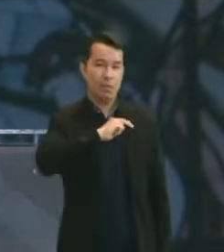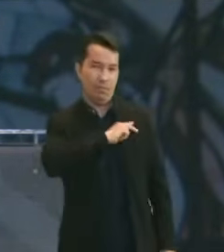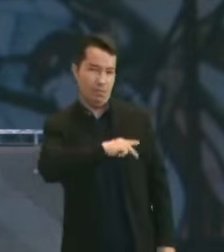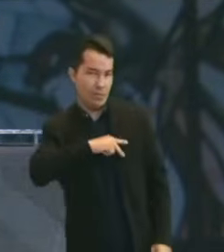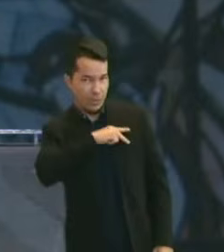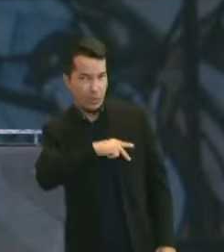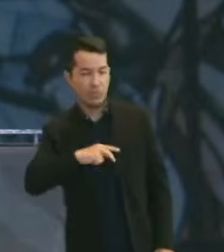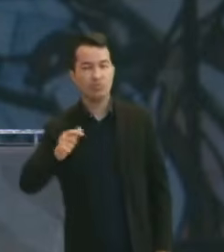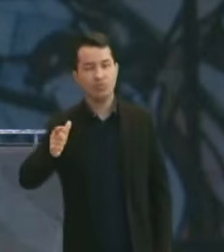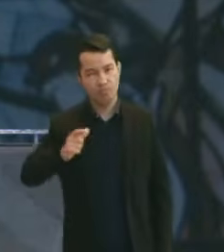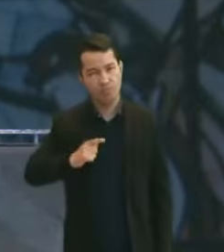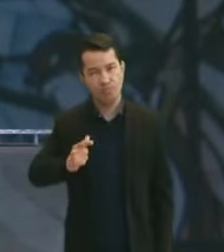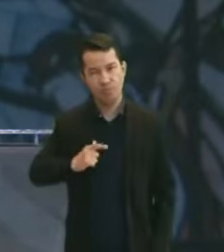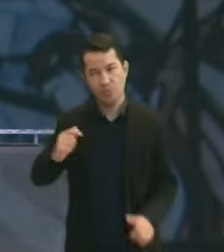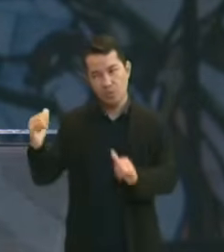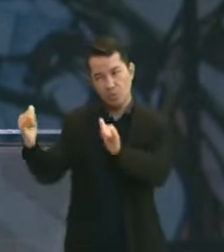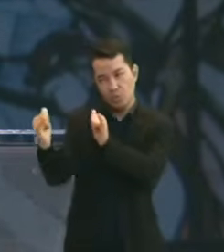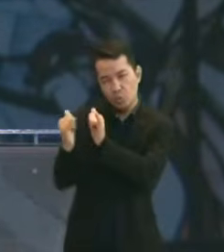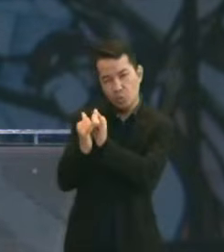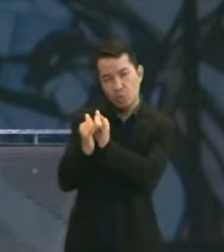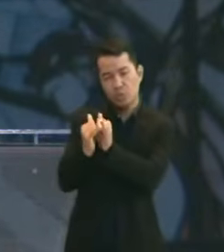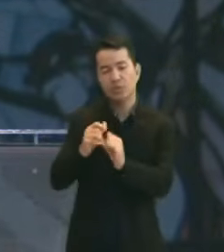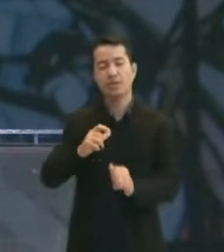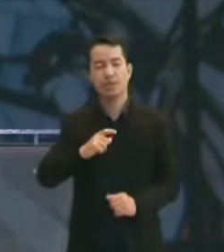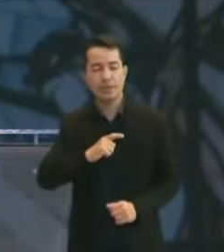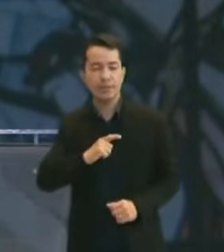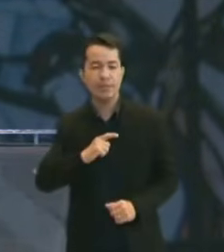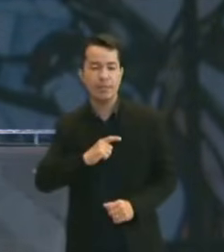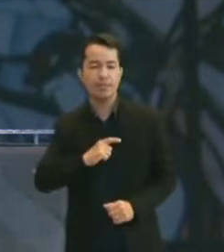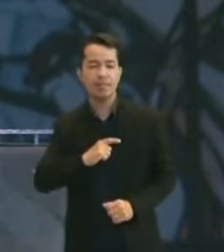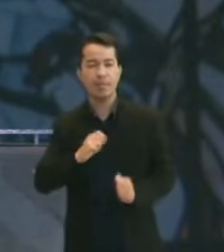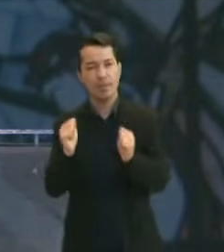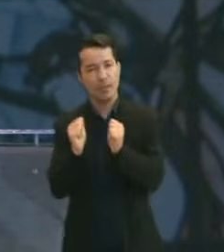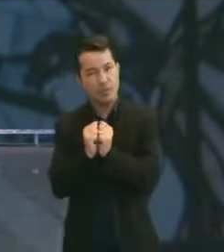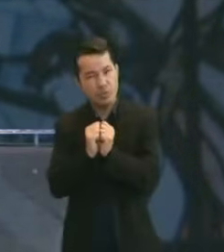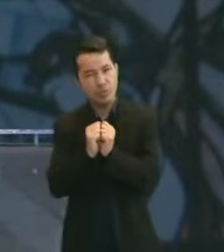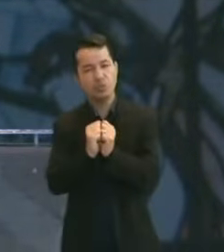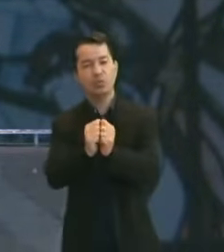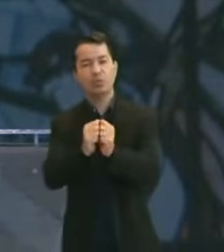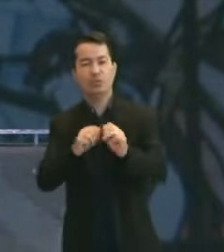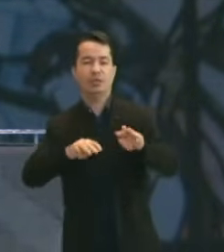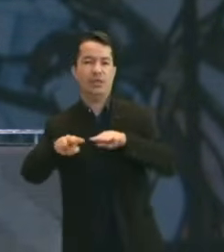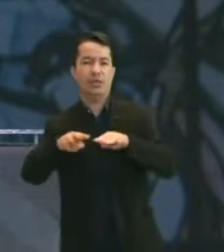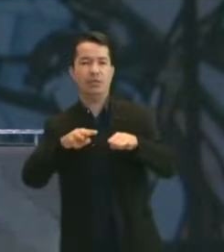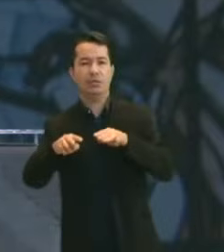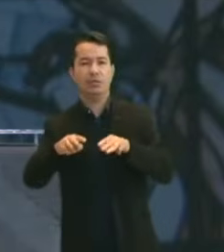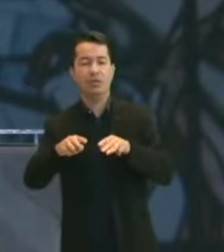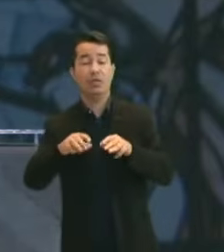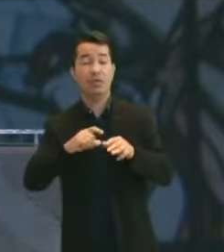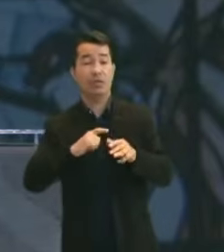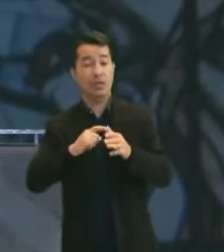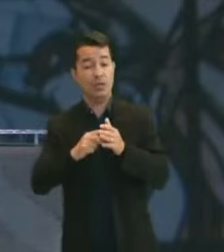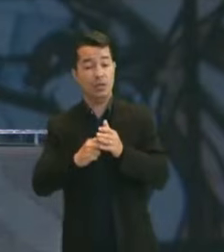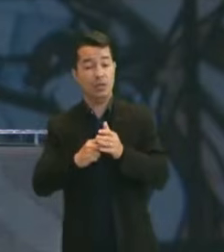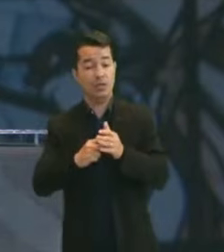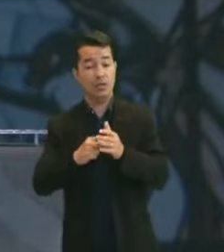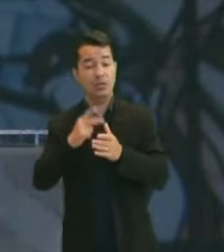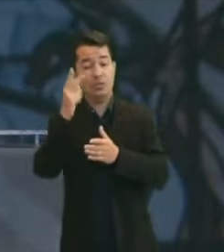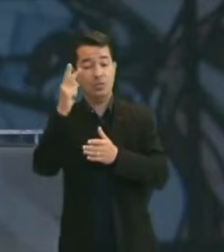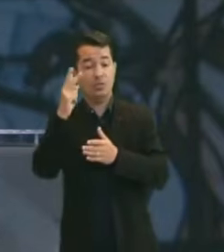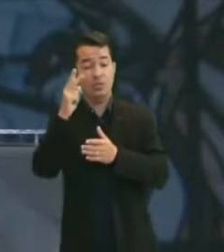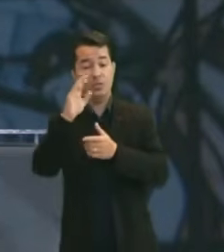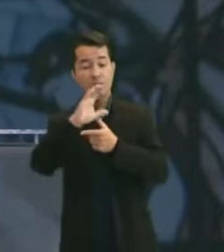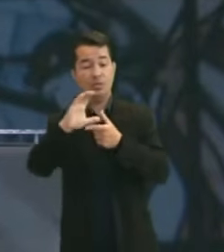João Marcos. Se você abrir a sua Bíblia lá em 2 Timóteo 4:11, você vai ver que Paulo faz